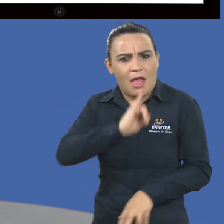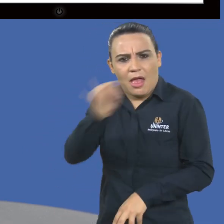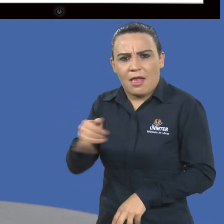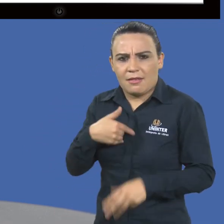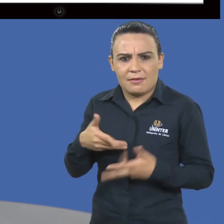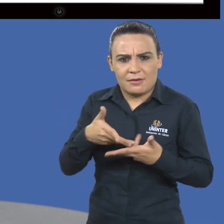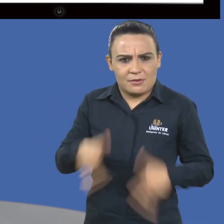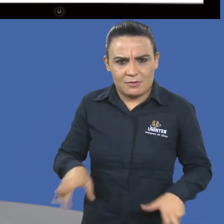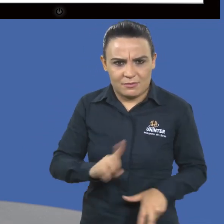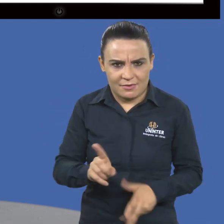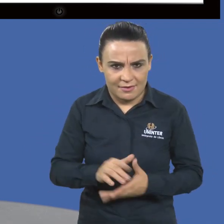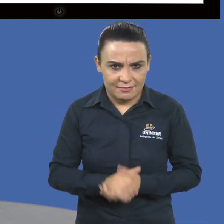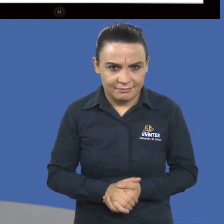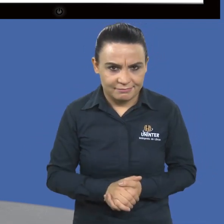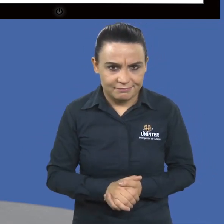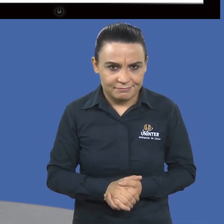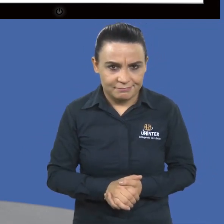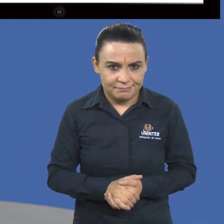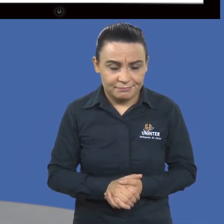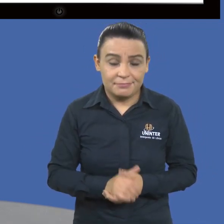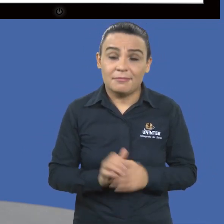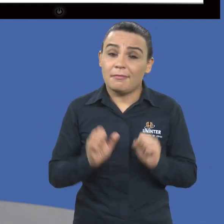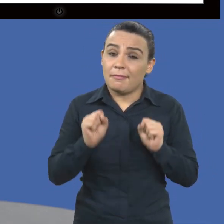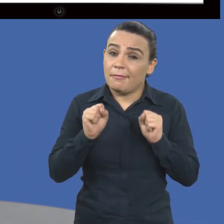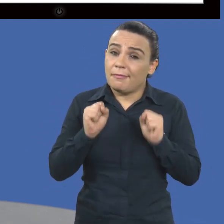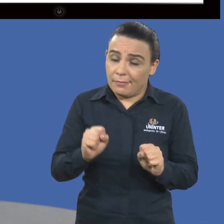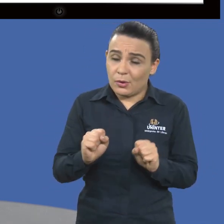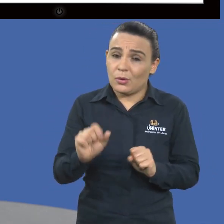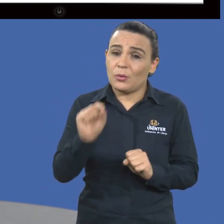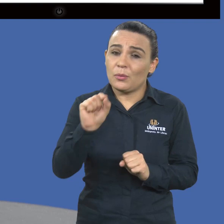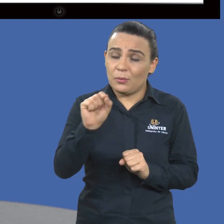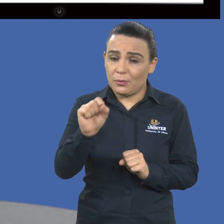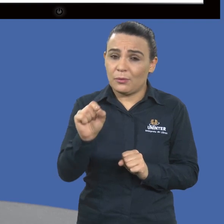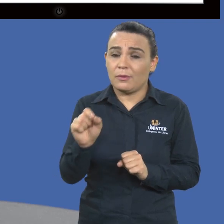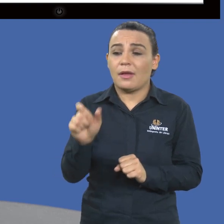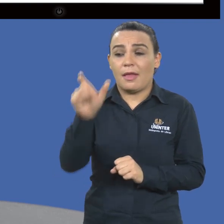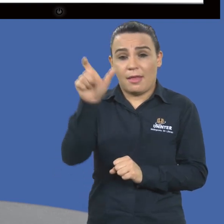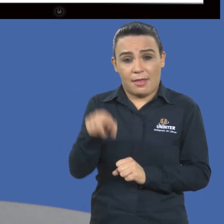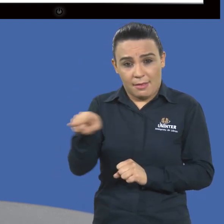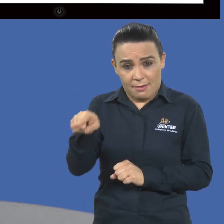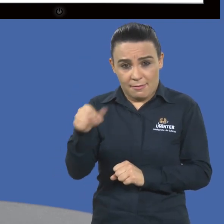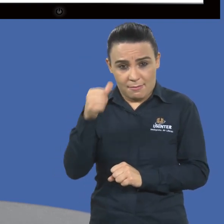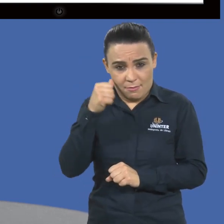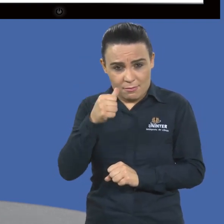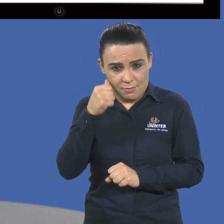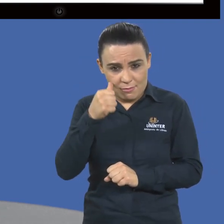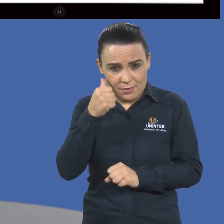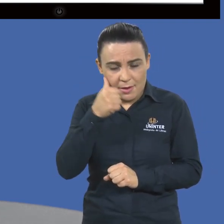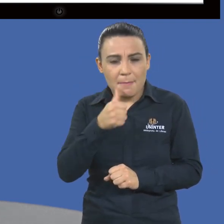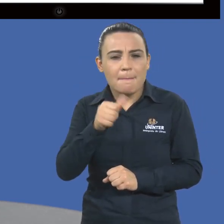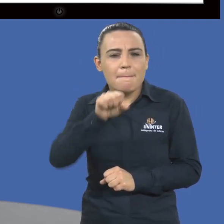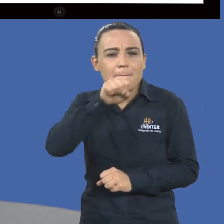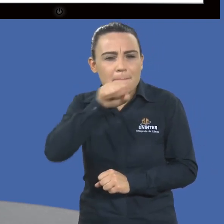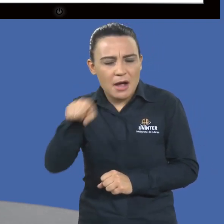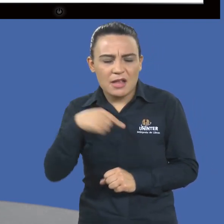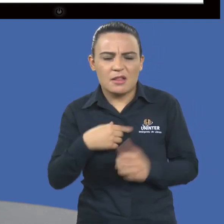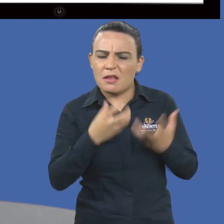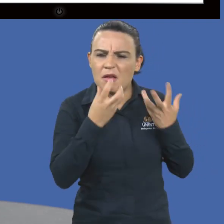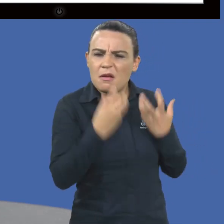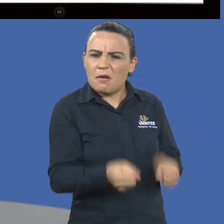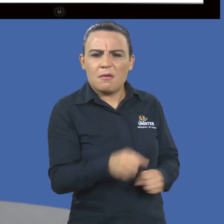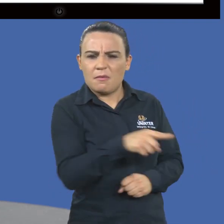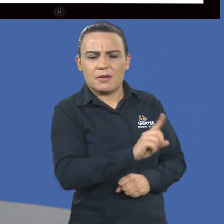isso, né? E às vezes ela pode até fazer uma interconsulta e ouvir um outro